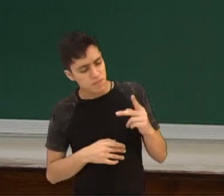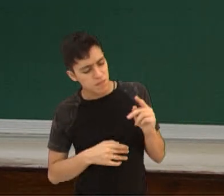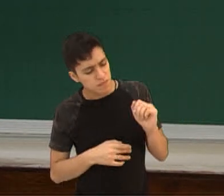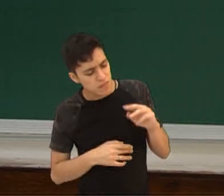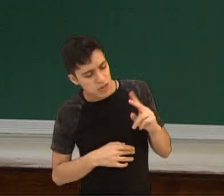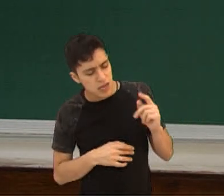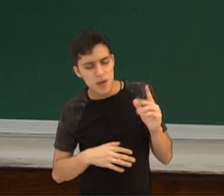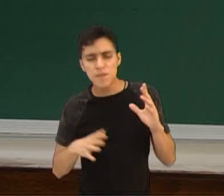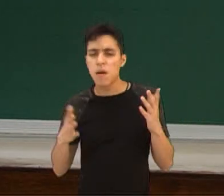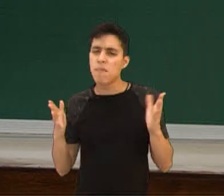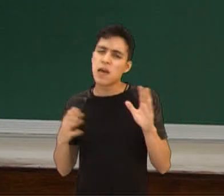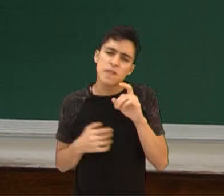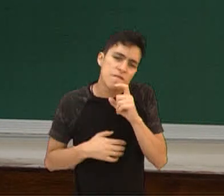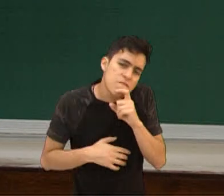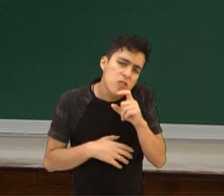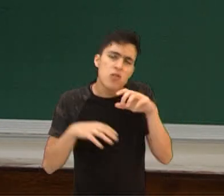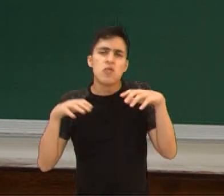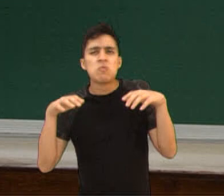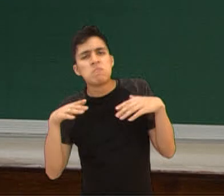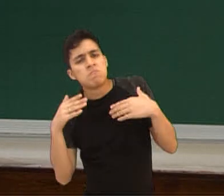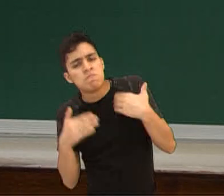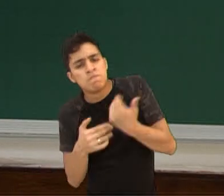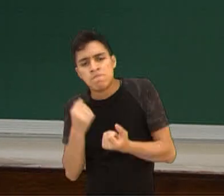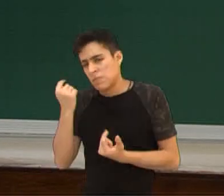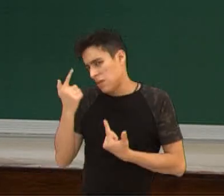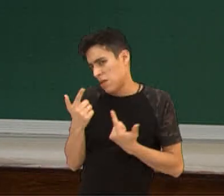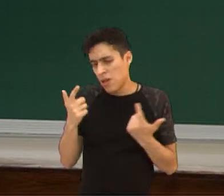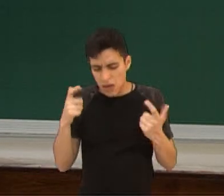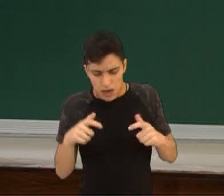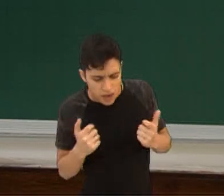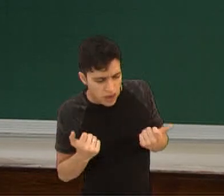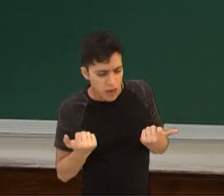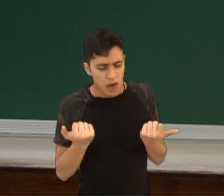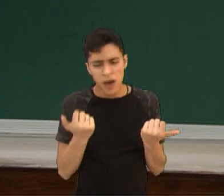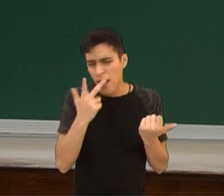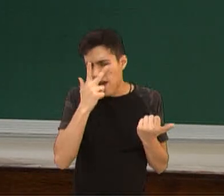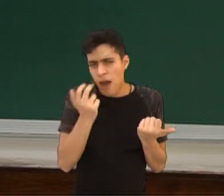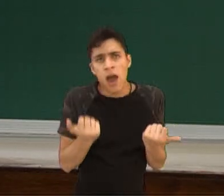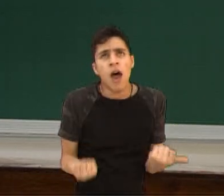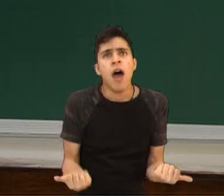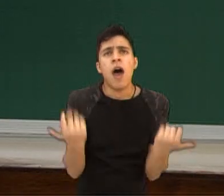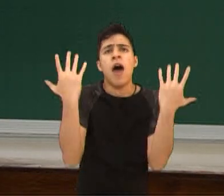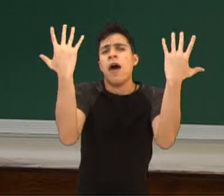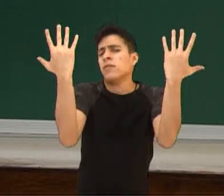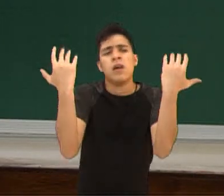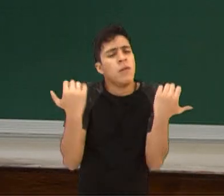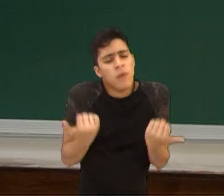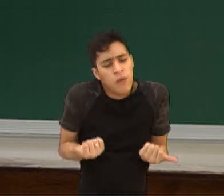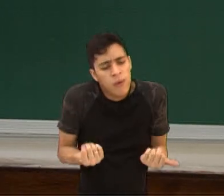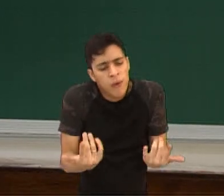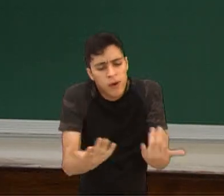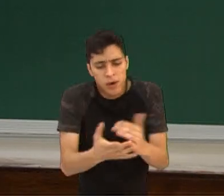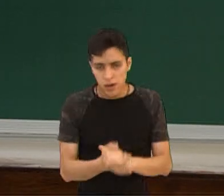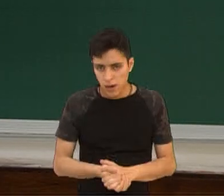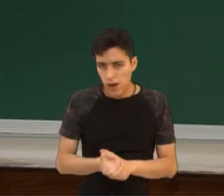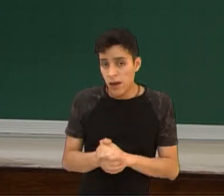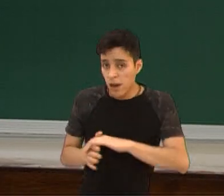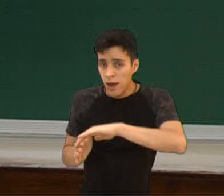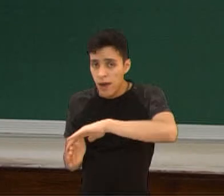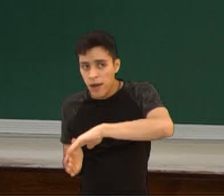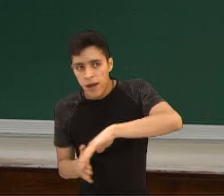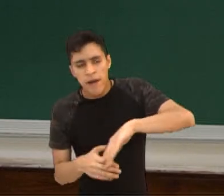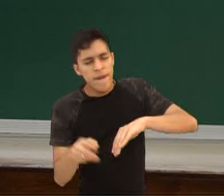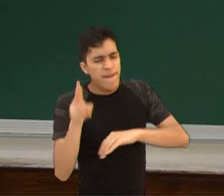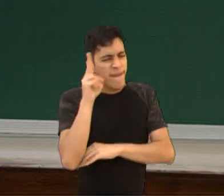mais ameno, um pouco mais friozinho, que são os campos sulinos, onde as plantas já não crescem tanto assim. Lembrar também, gente, do cerrado, lembra que as plantas